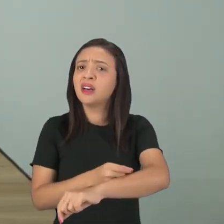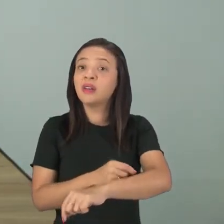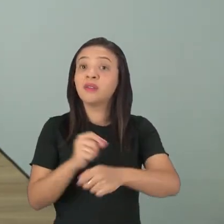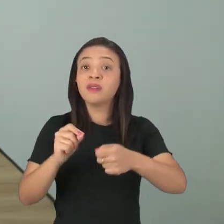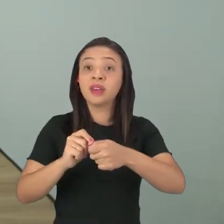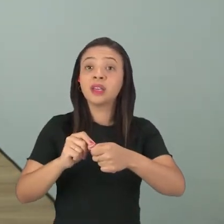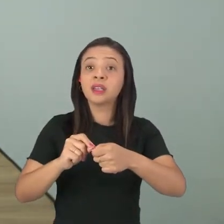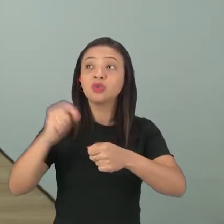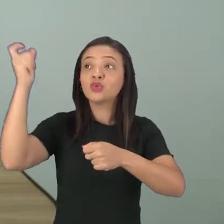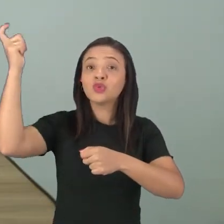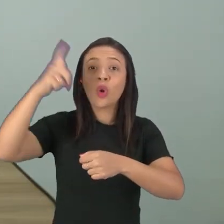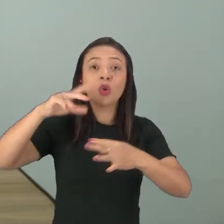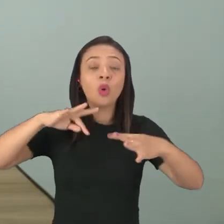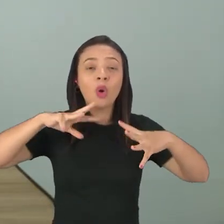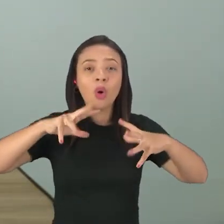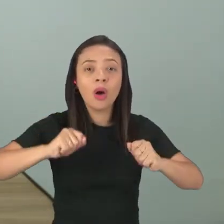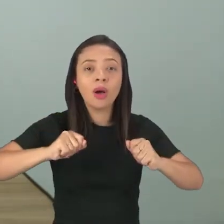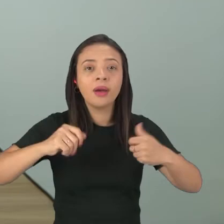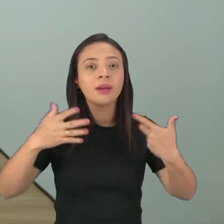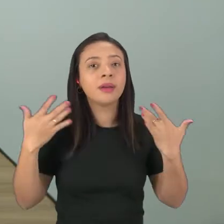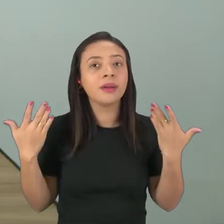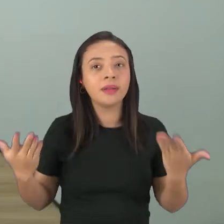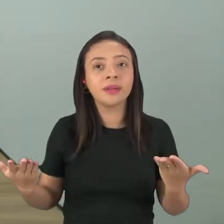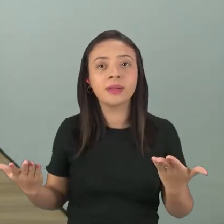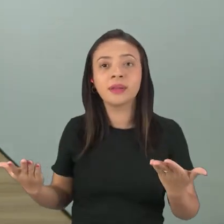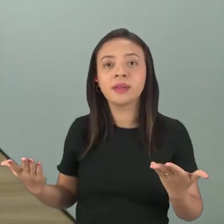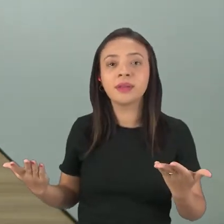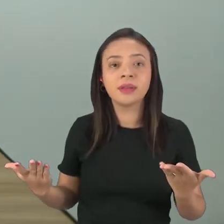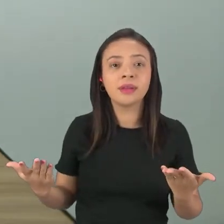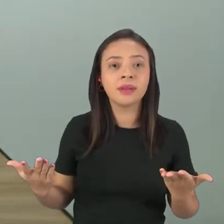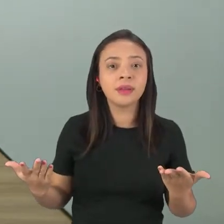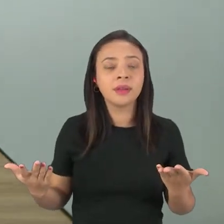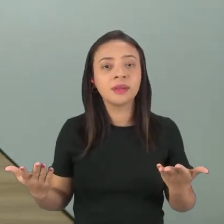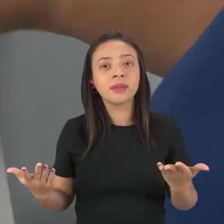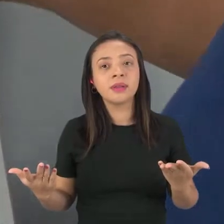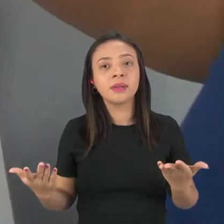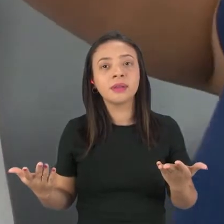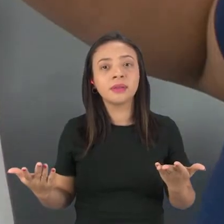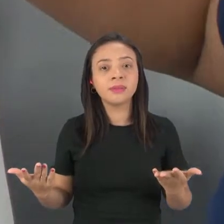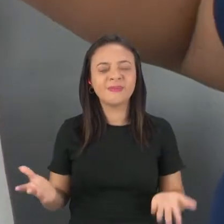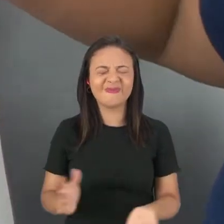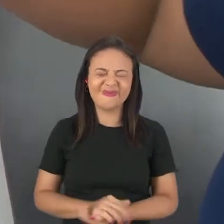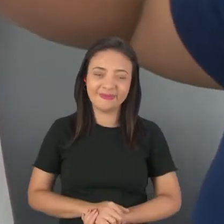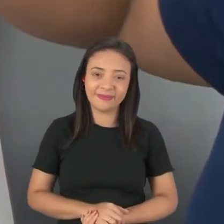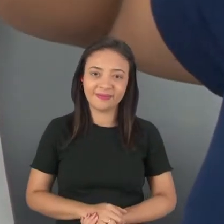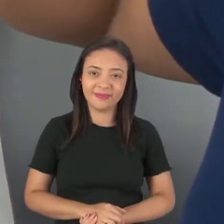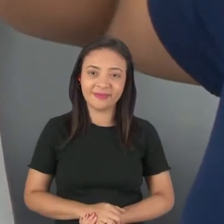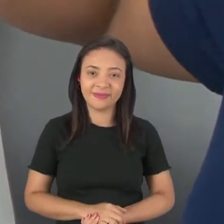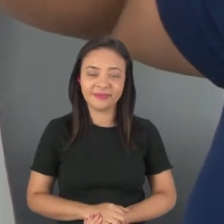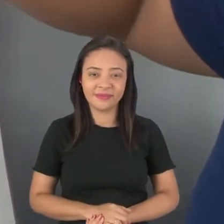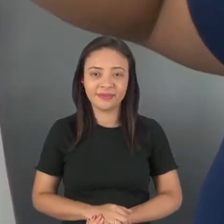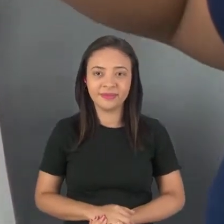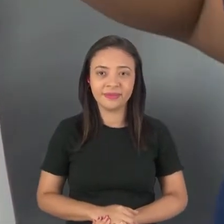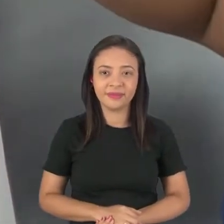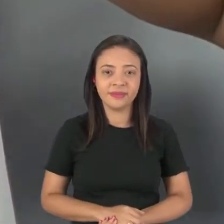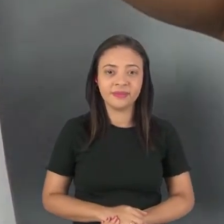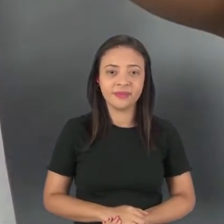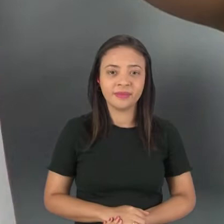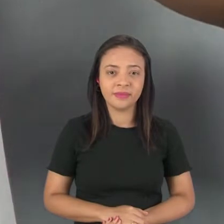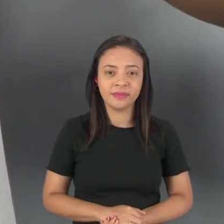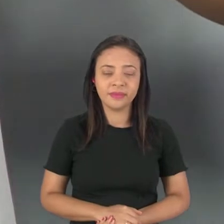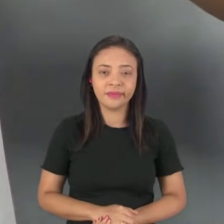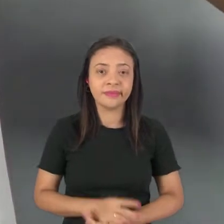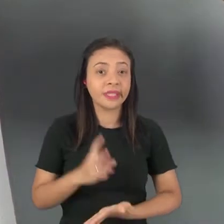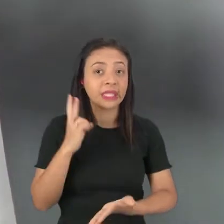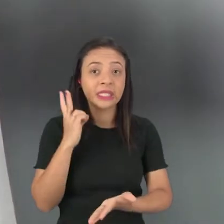fez durante todo o verão durante o verão ela e vamos ver durante o verão ela ela